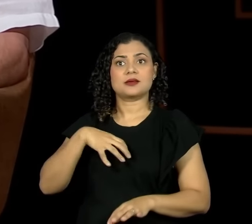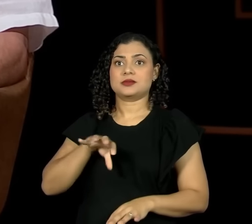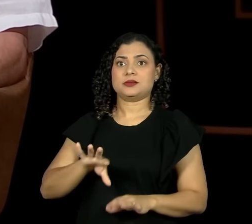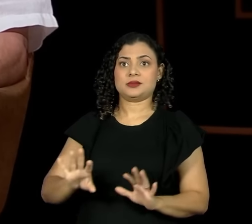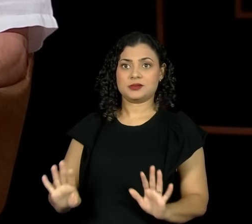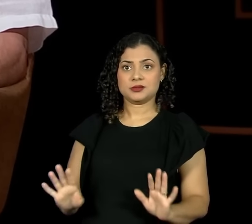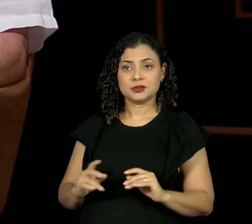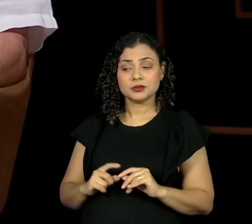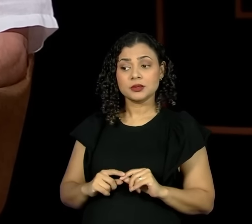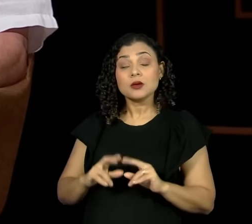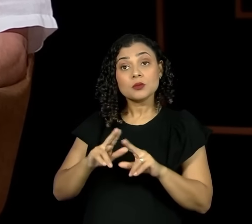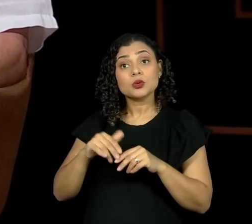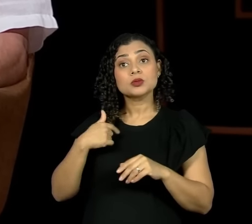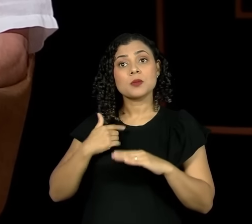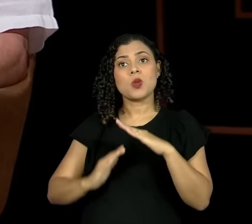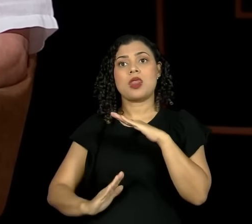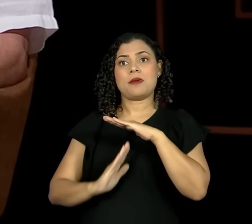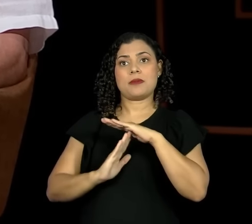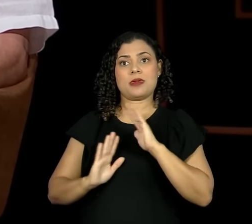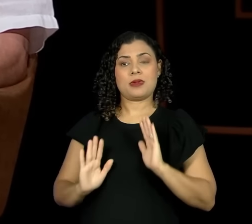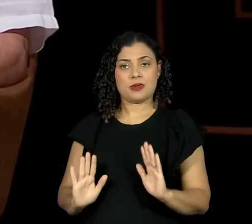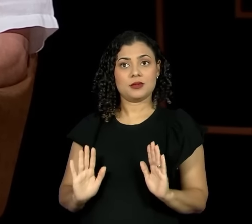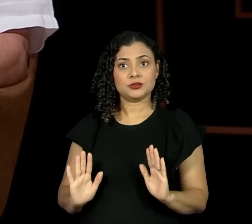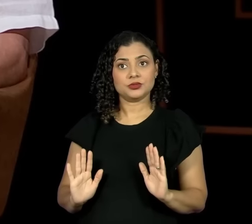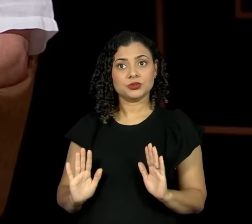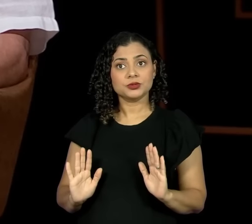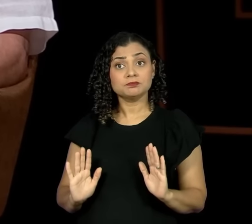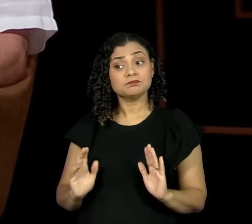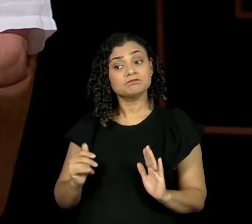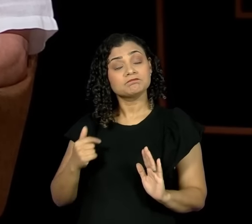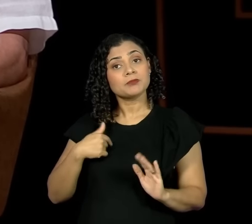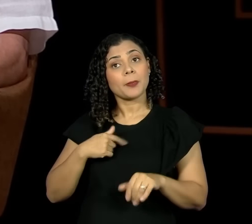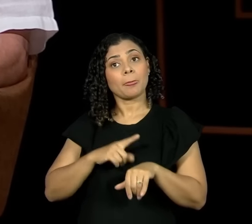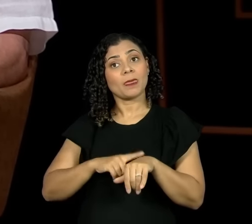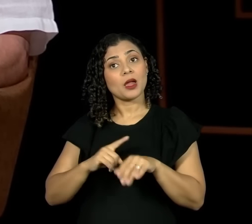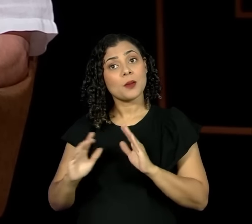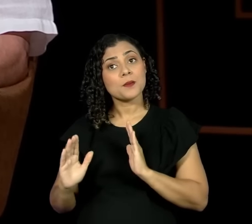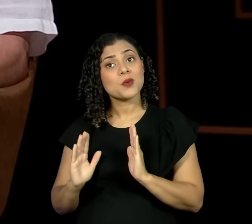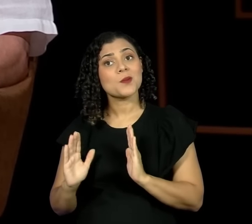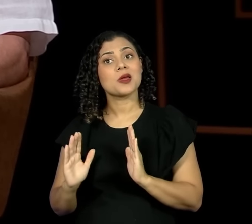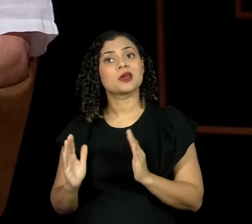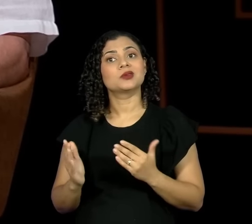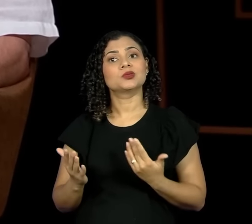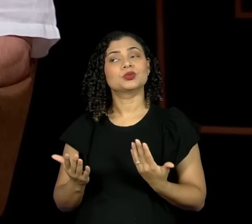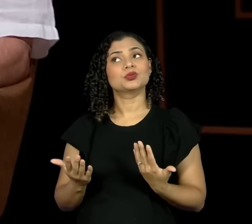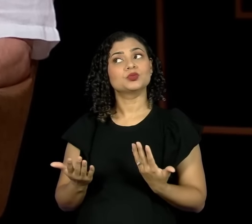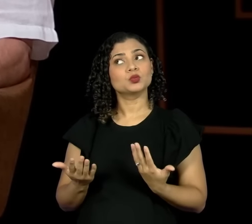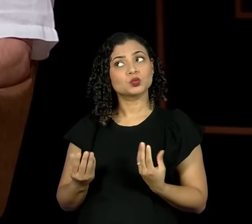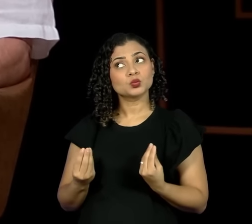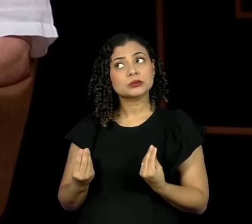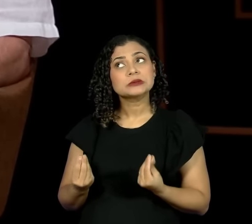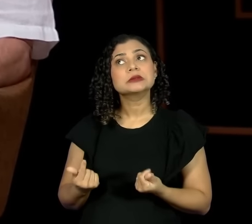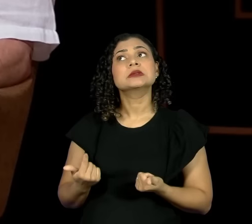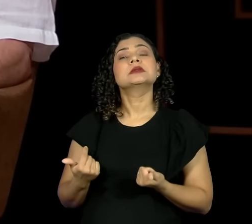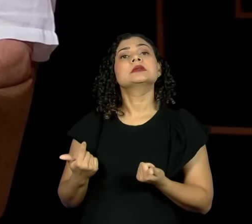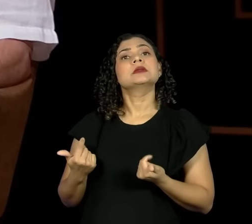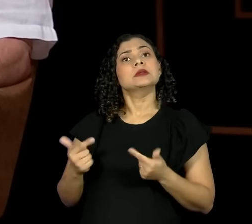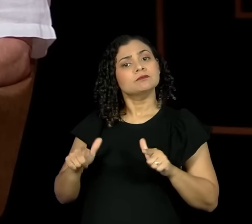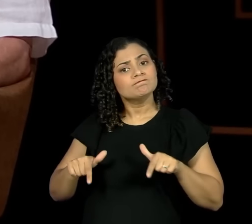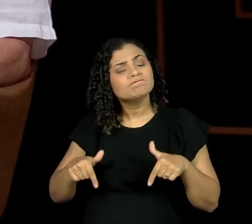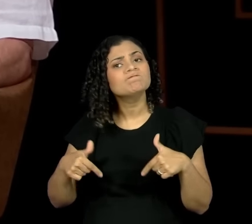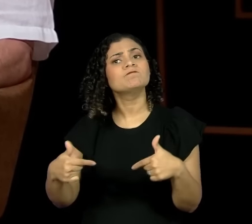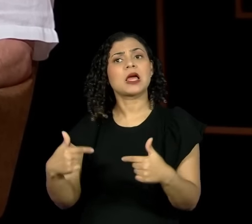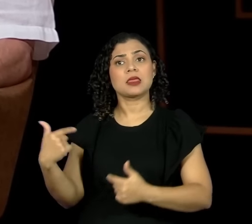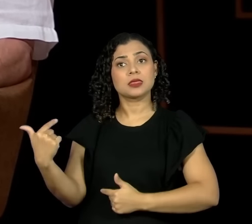que encontrar os meus limites né No momento de de muita produtividade